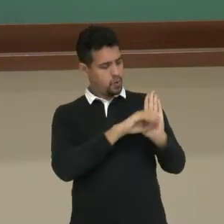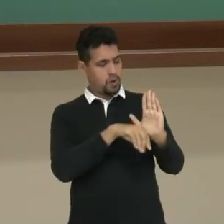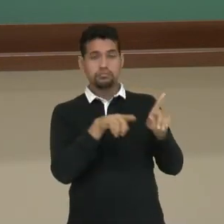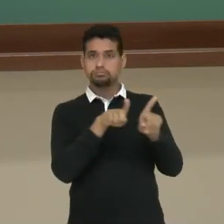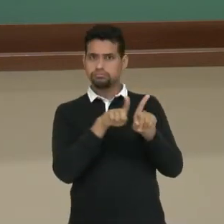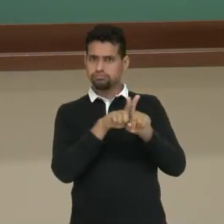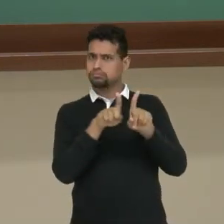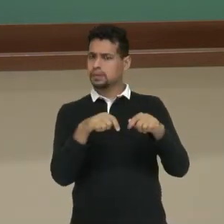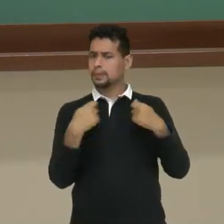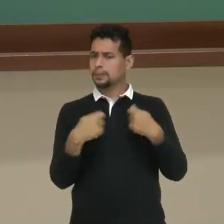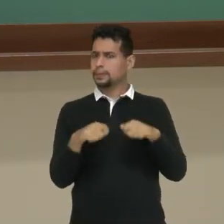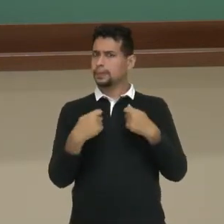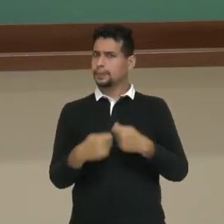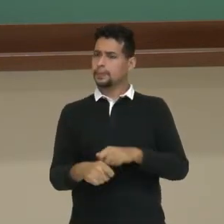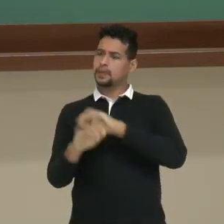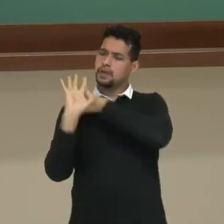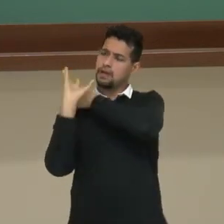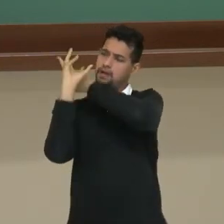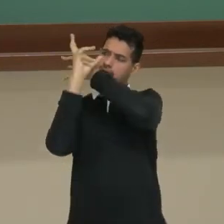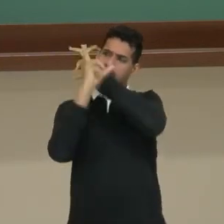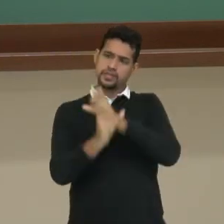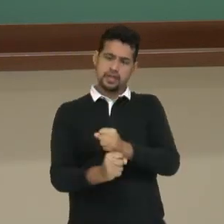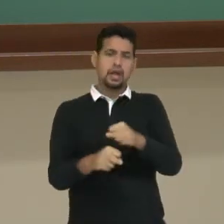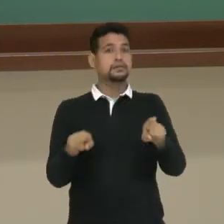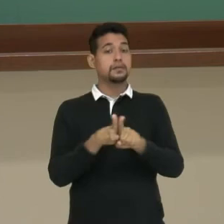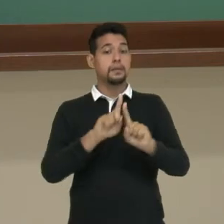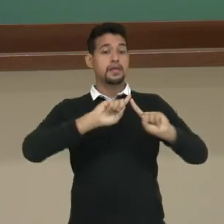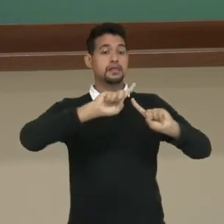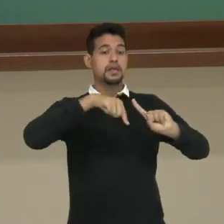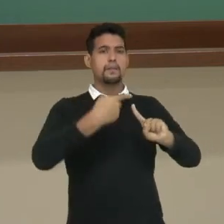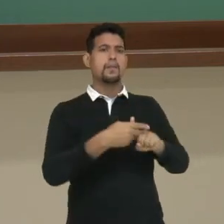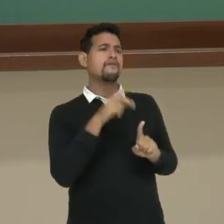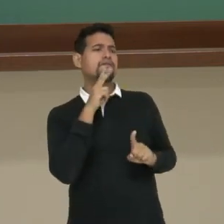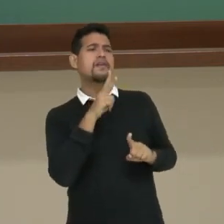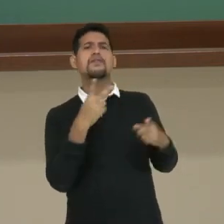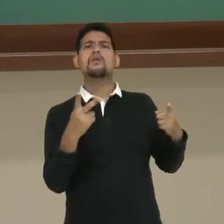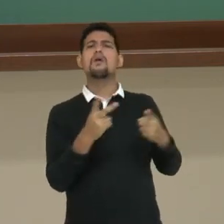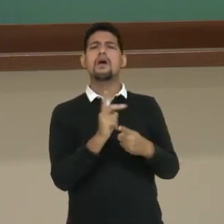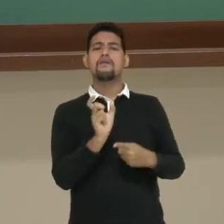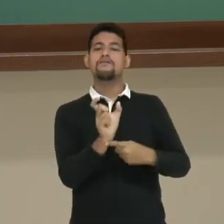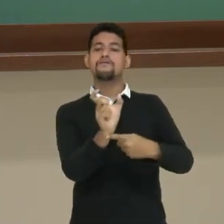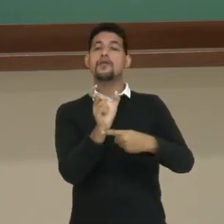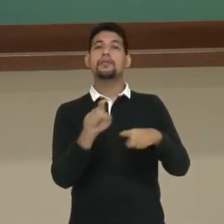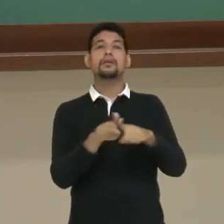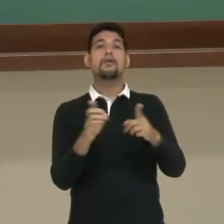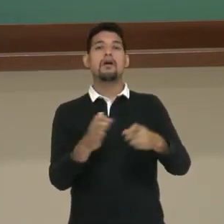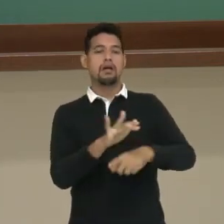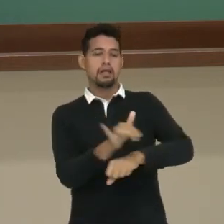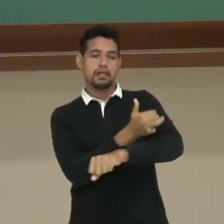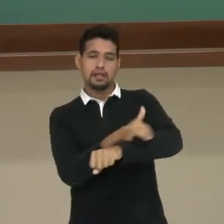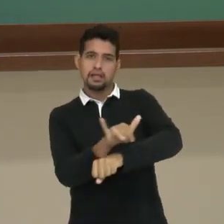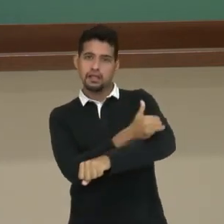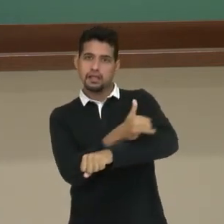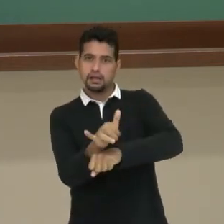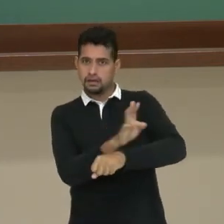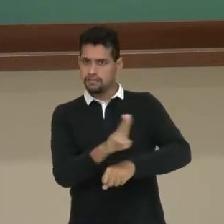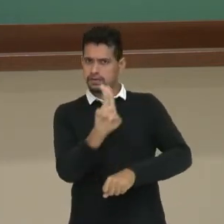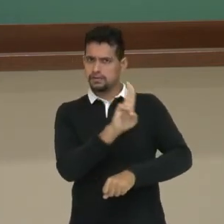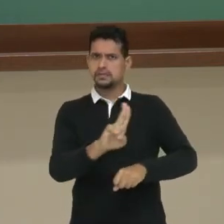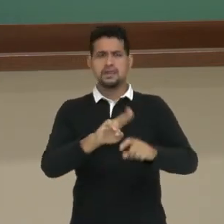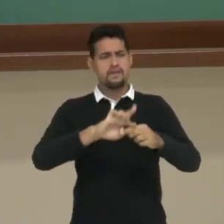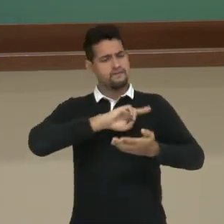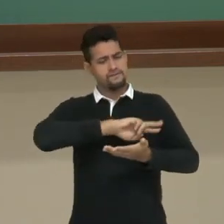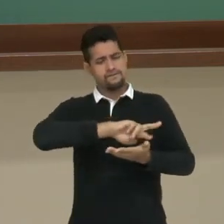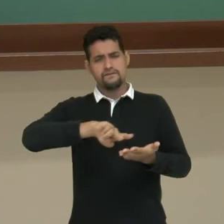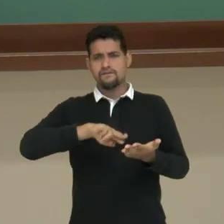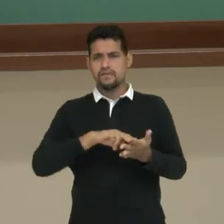você precisa revisar, e depois você vai ver a fórmula e a estratégia que você vai resolver. Que a maioria dos problemas não